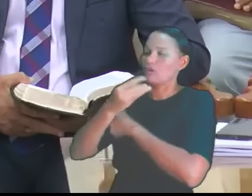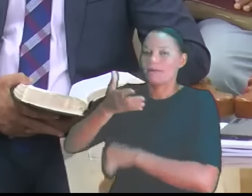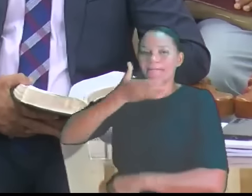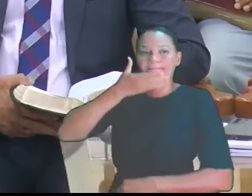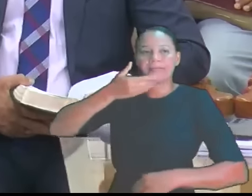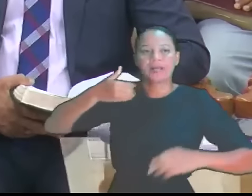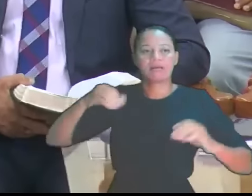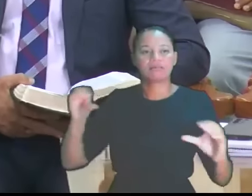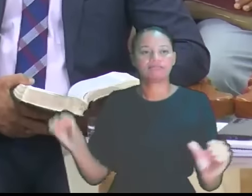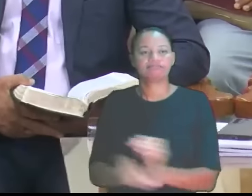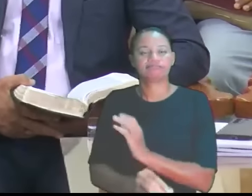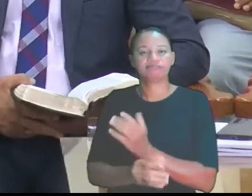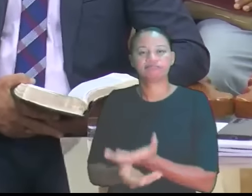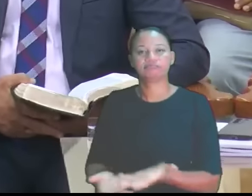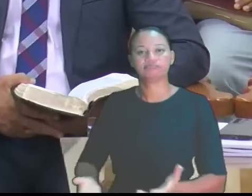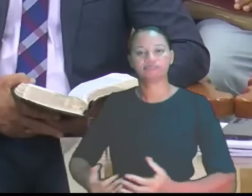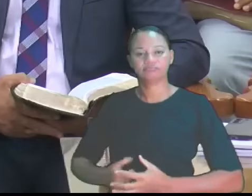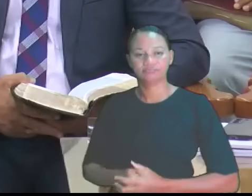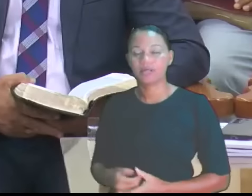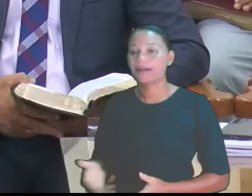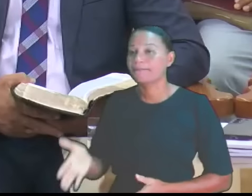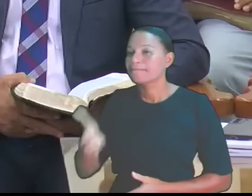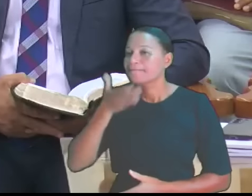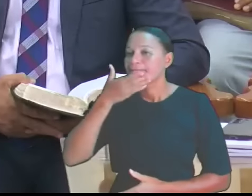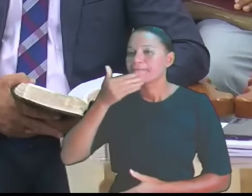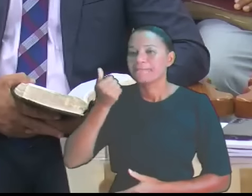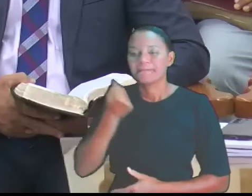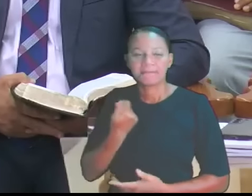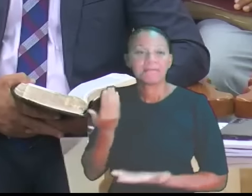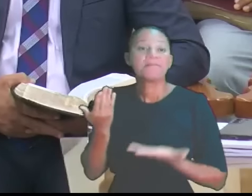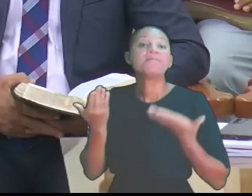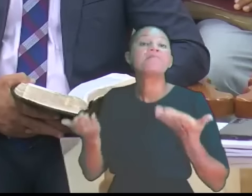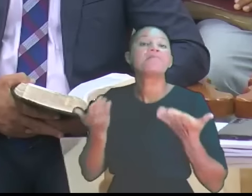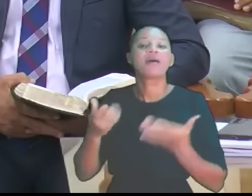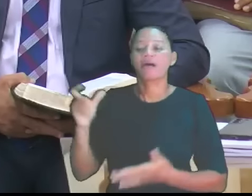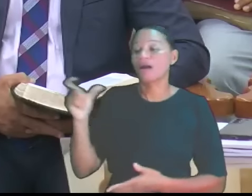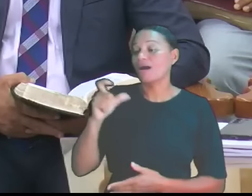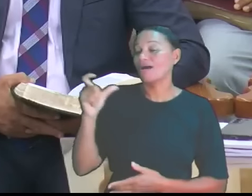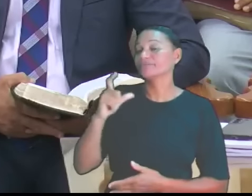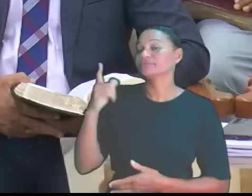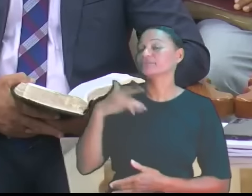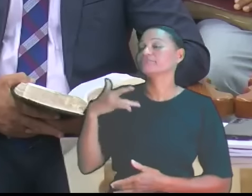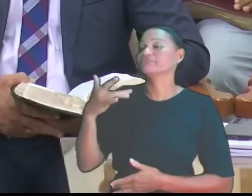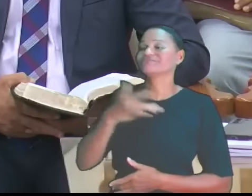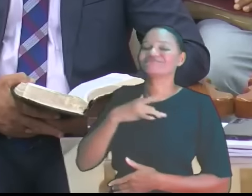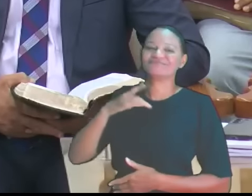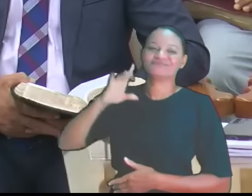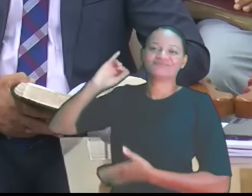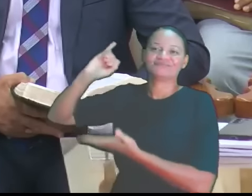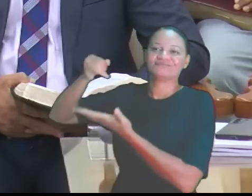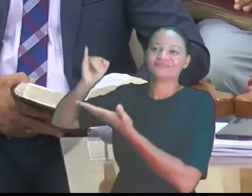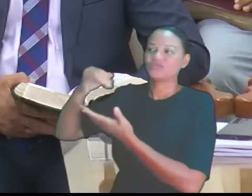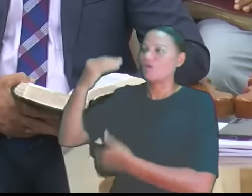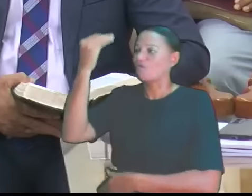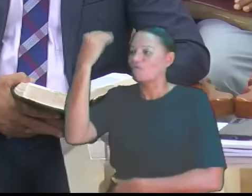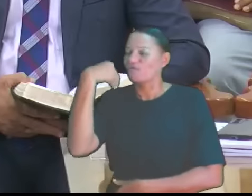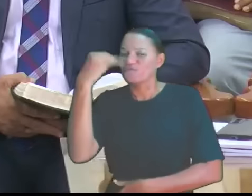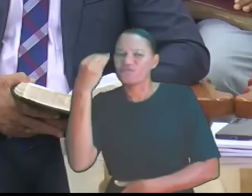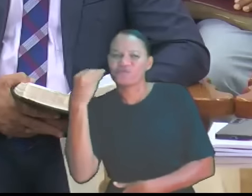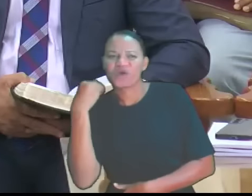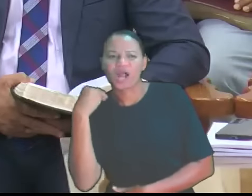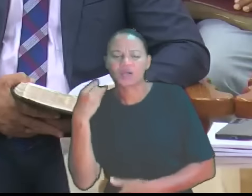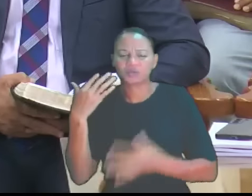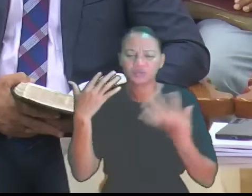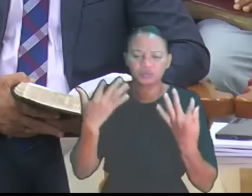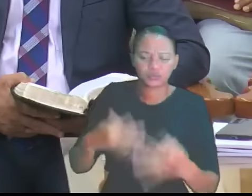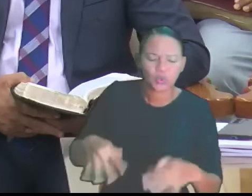irmão. O melhor plano de saúde foi Jeová no deserto. Não houve entre eles nenhum fraco, nenhum inválido